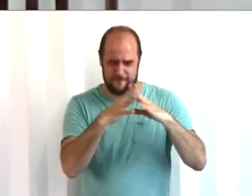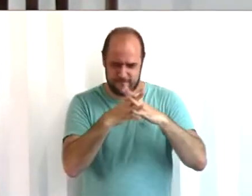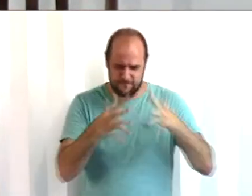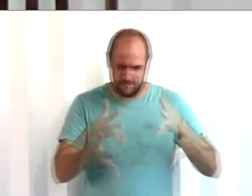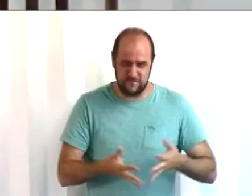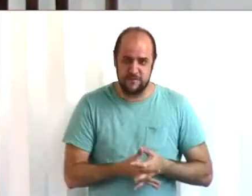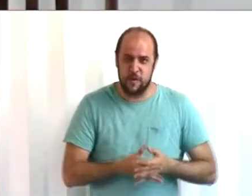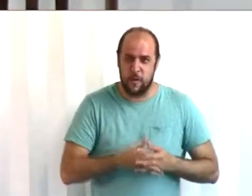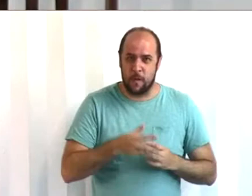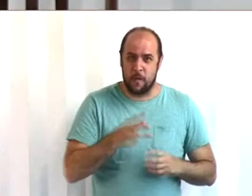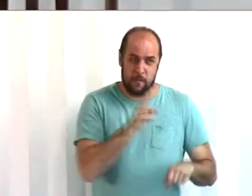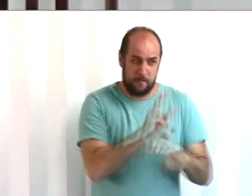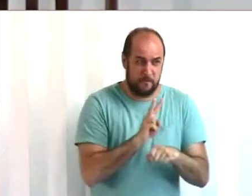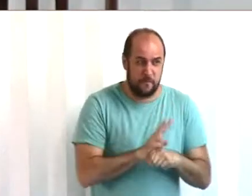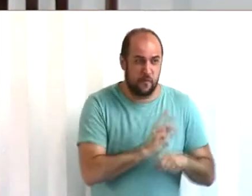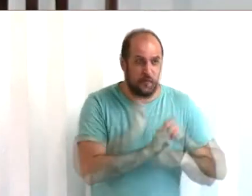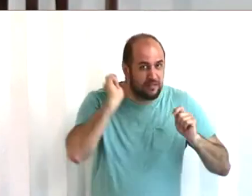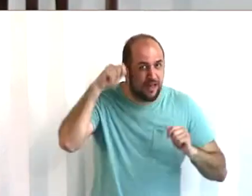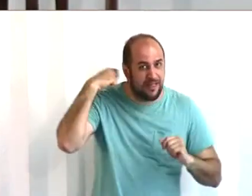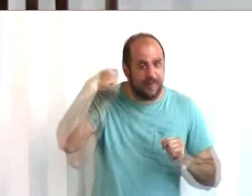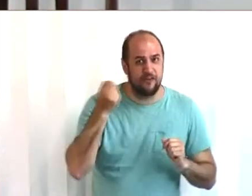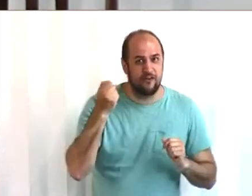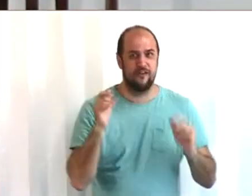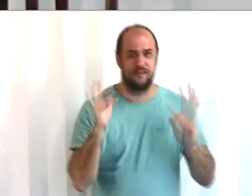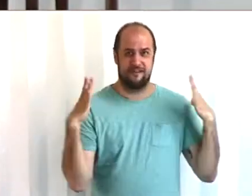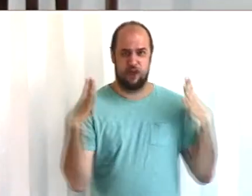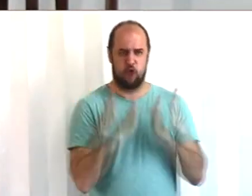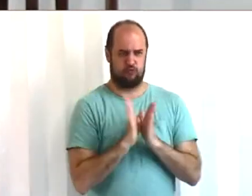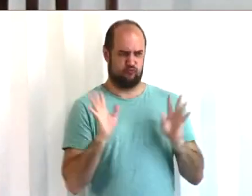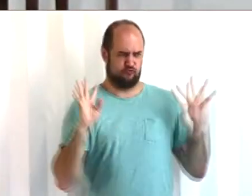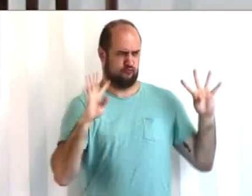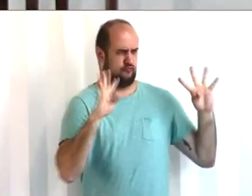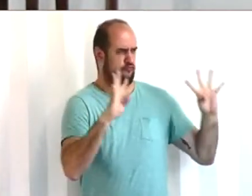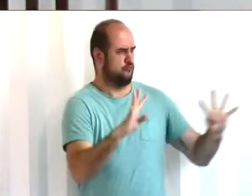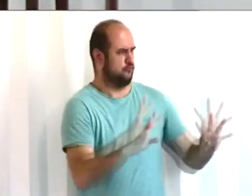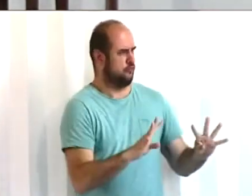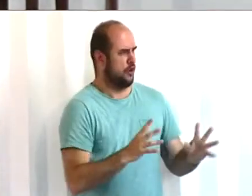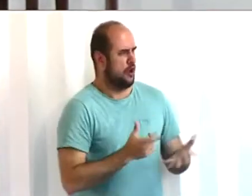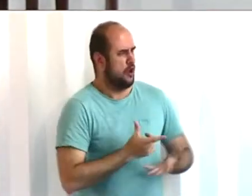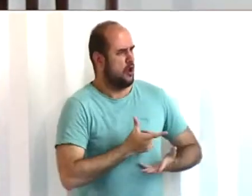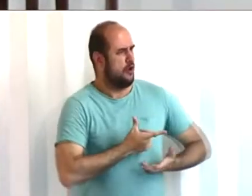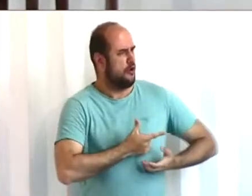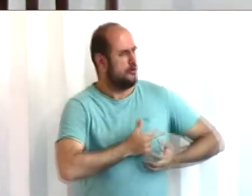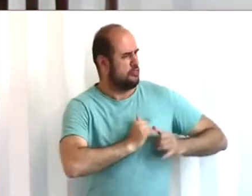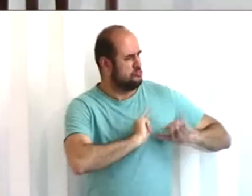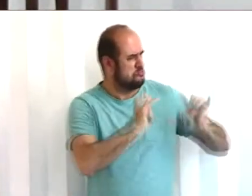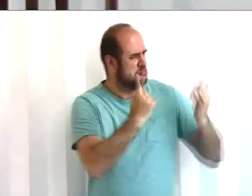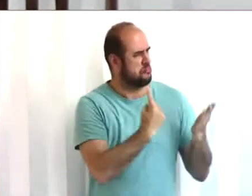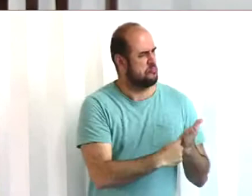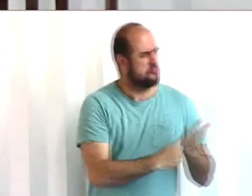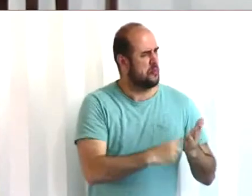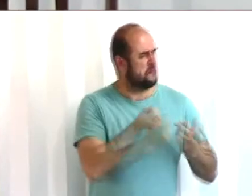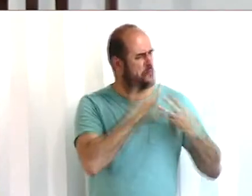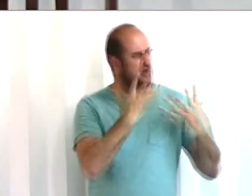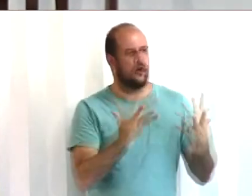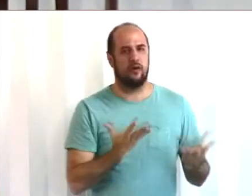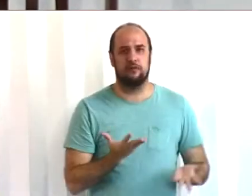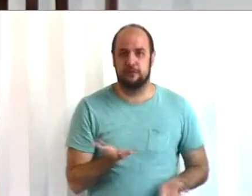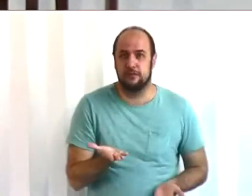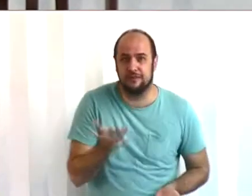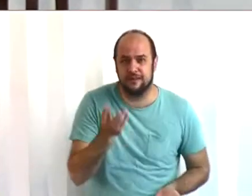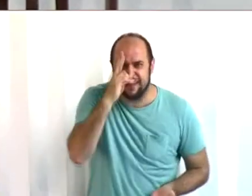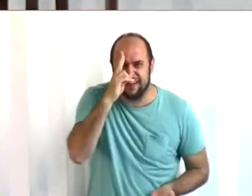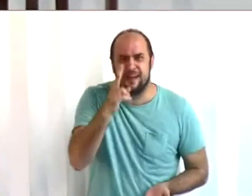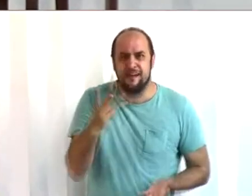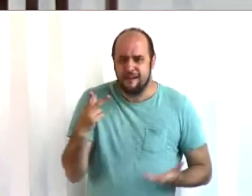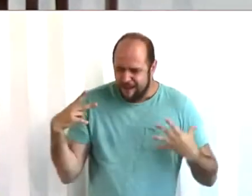disseram: lhes trago boa nova, de grande alegria. Os anjos o receberam nessa